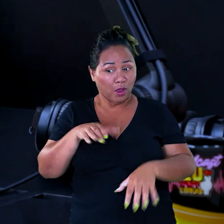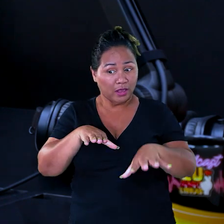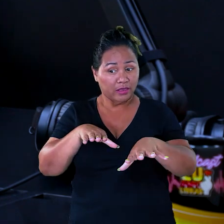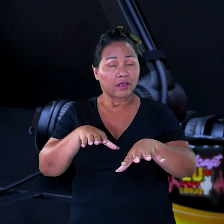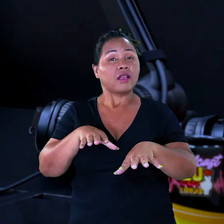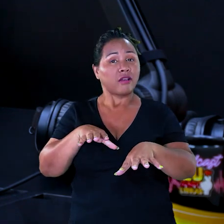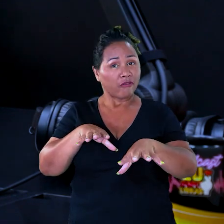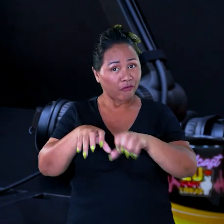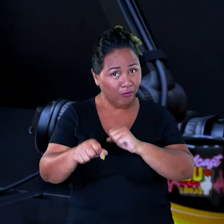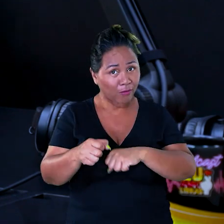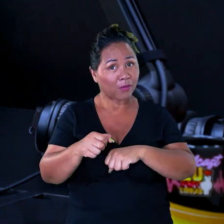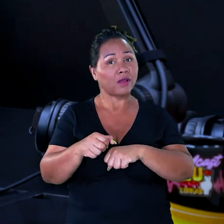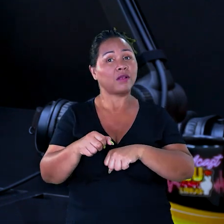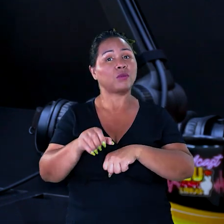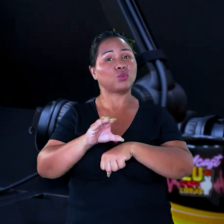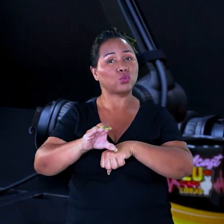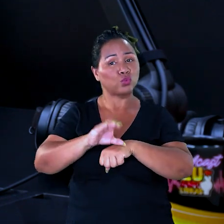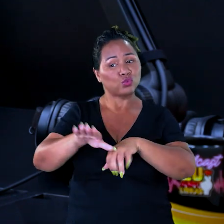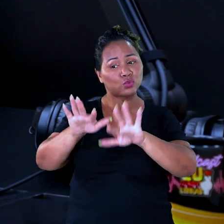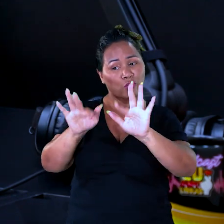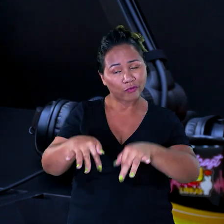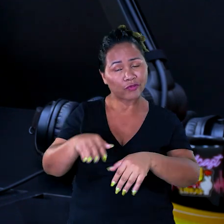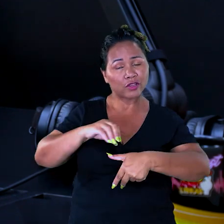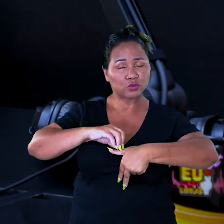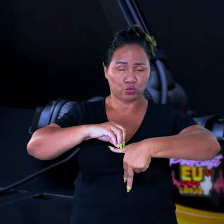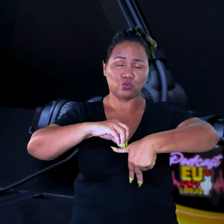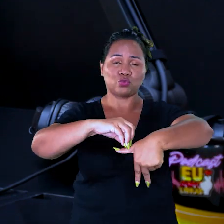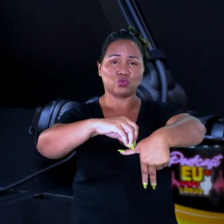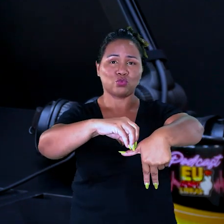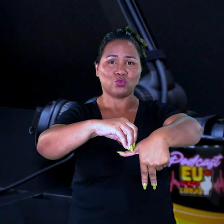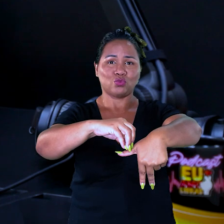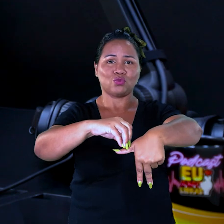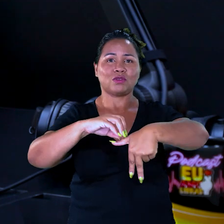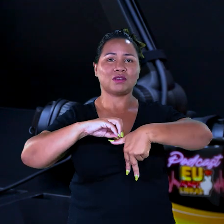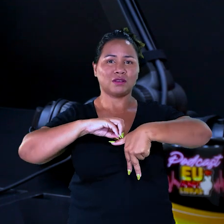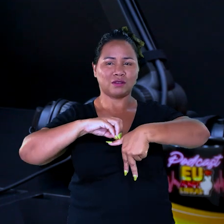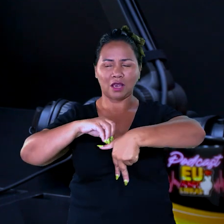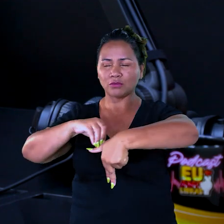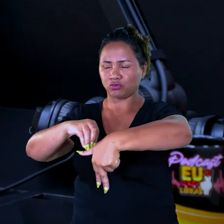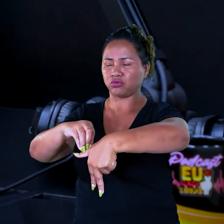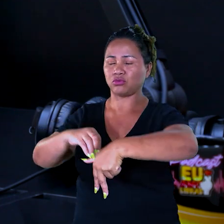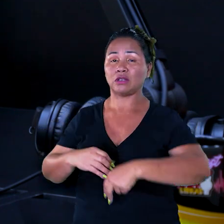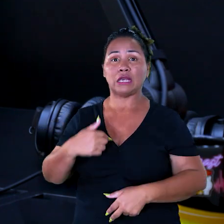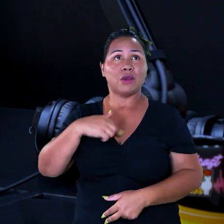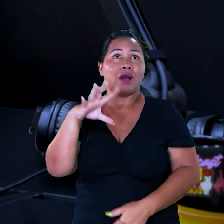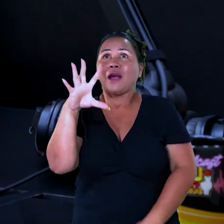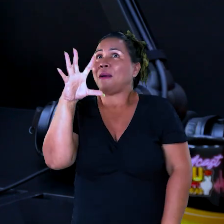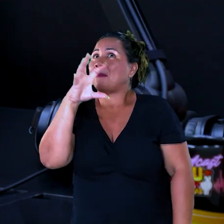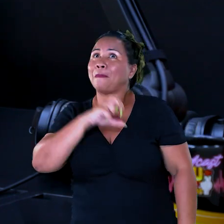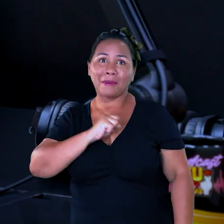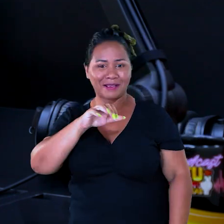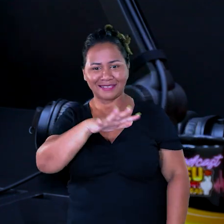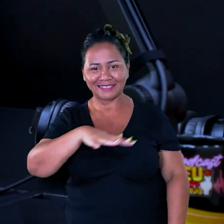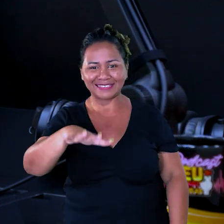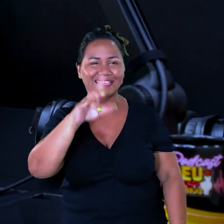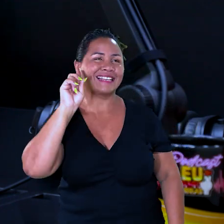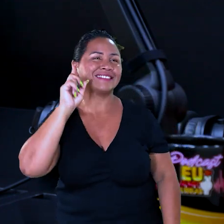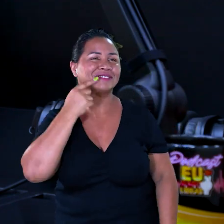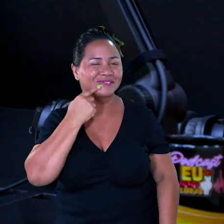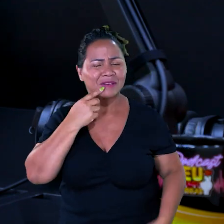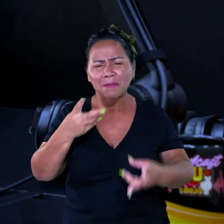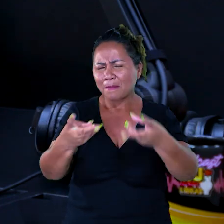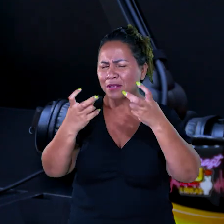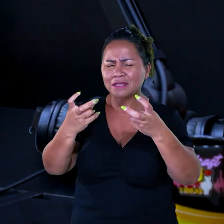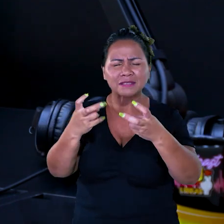né? Eu me apaixonei muito por essa área também, de trabalhar com surdo-cego. E eu percebo que o tanto que eles são capazes,